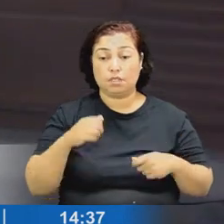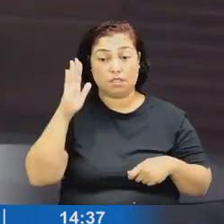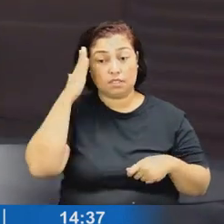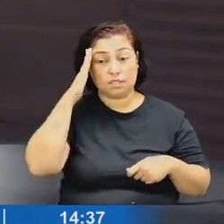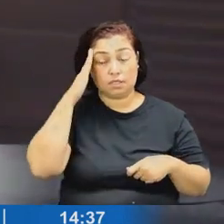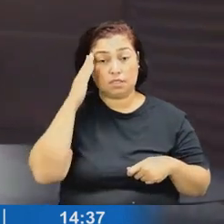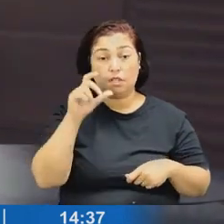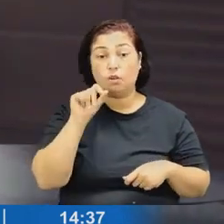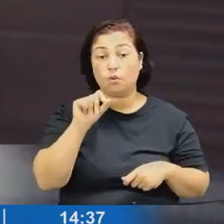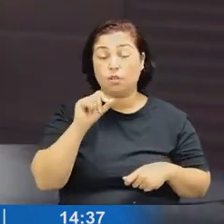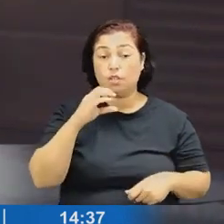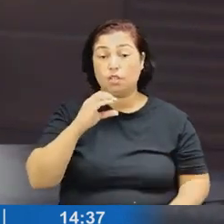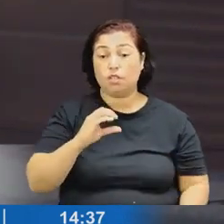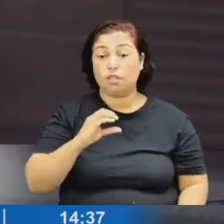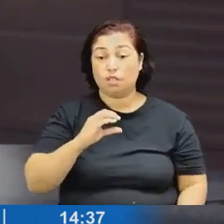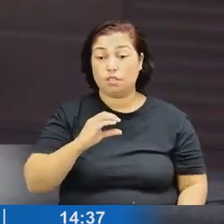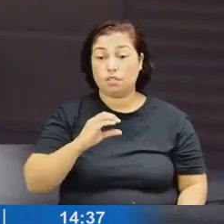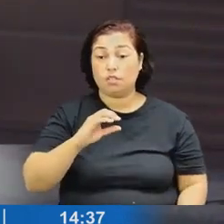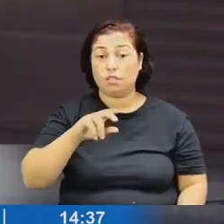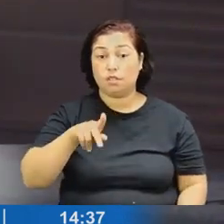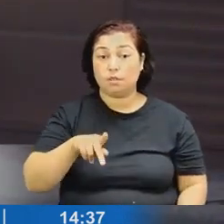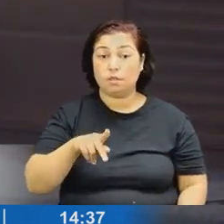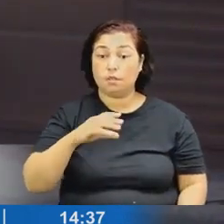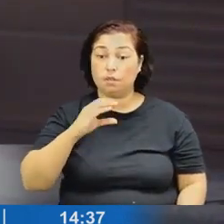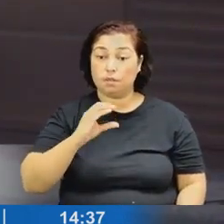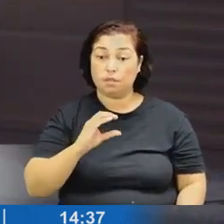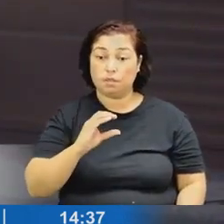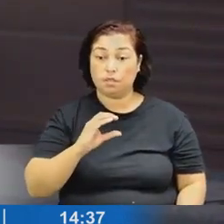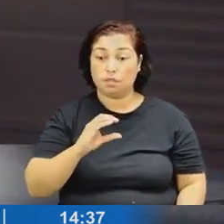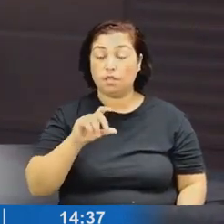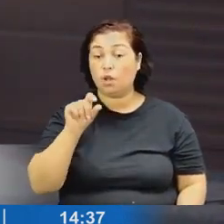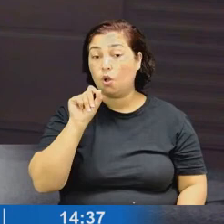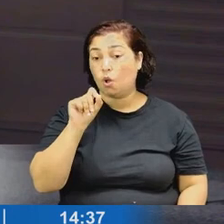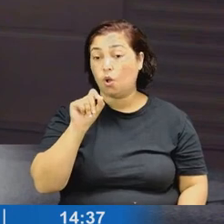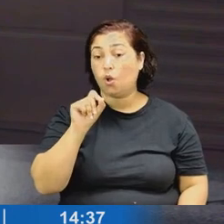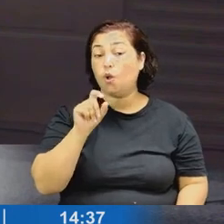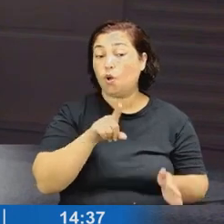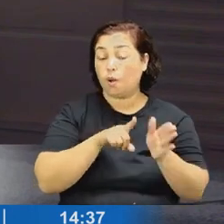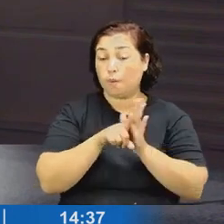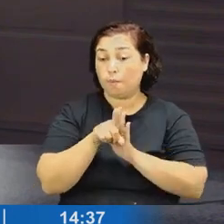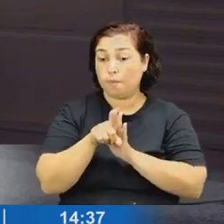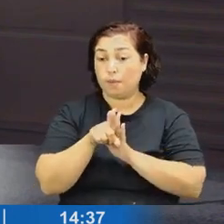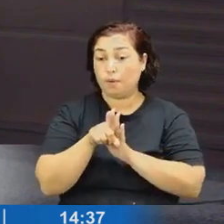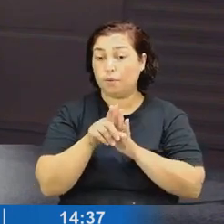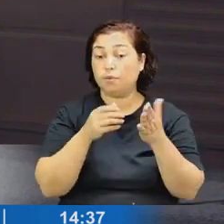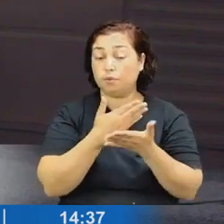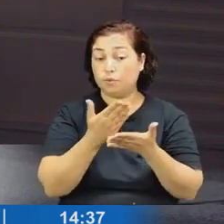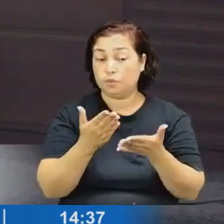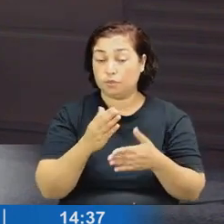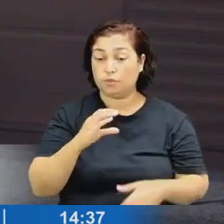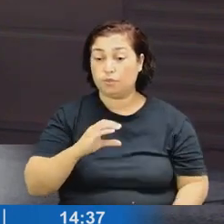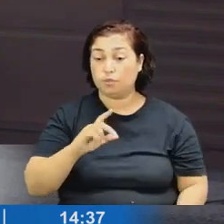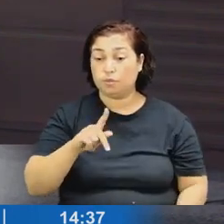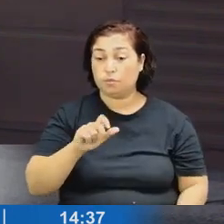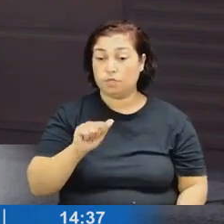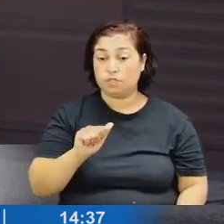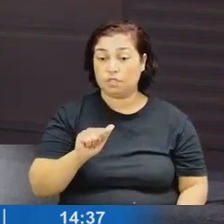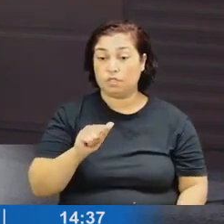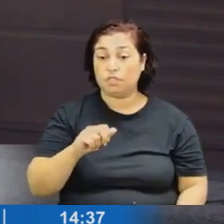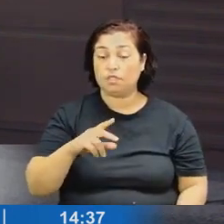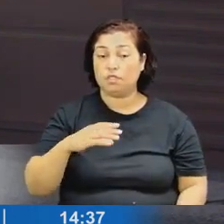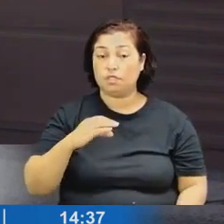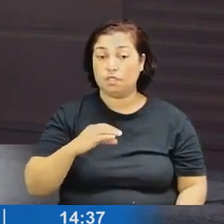que que é CPC quem me fala que quer ser PC começa as siglas de Malditas que ninguém sabe CPC CPA